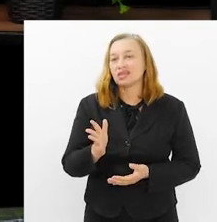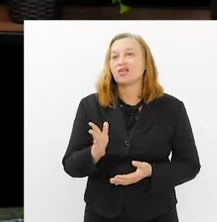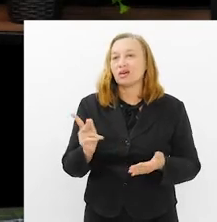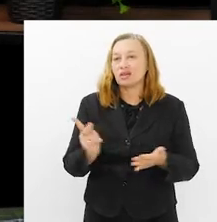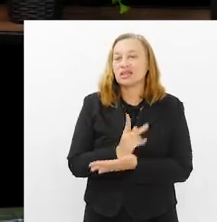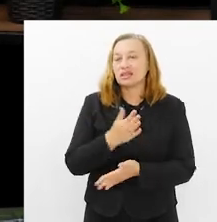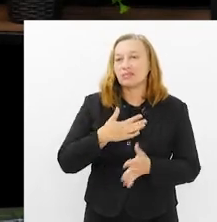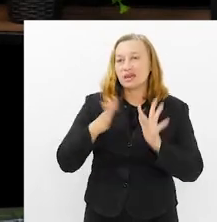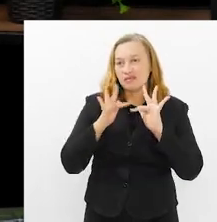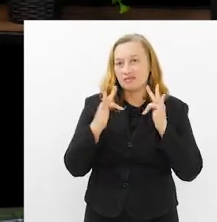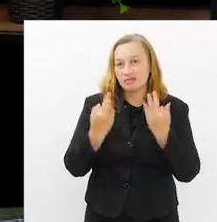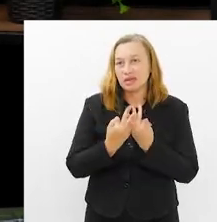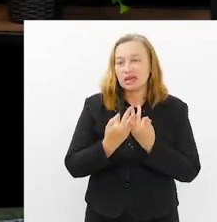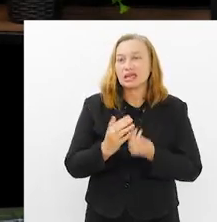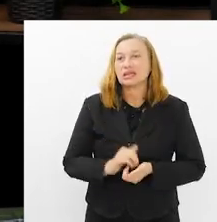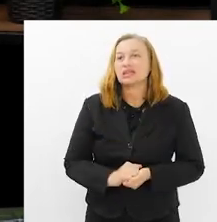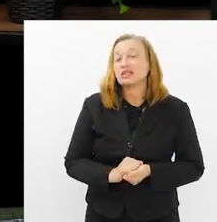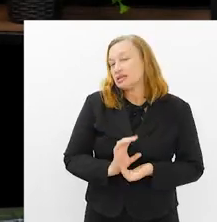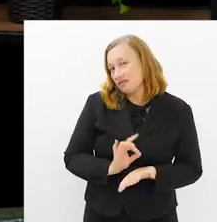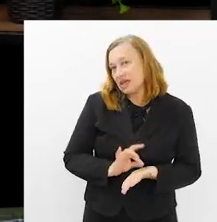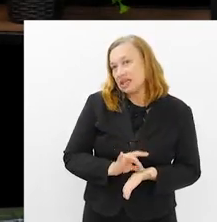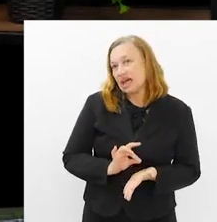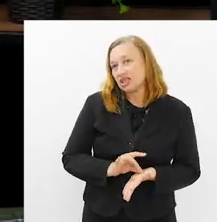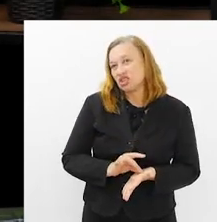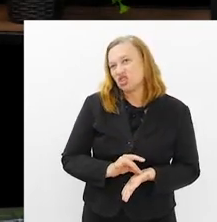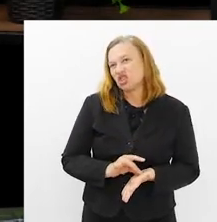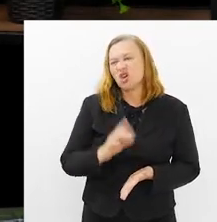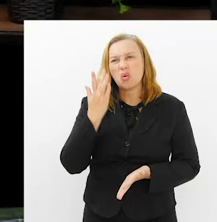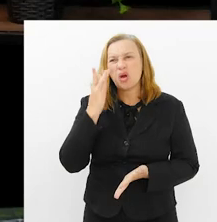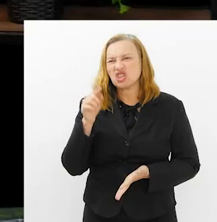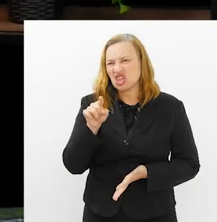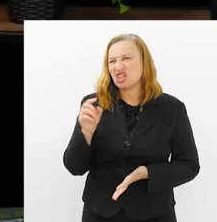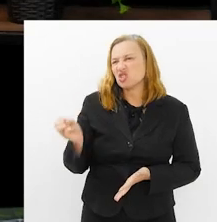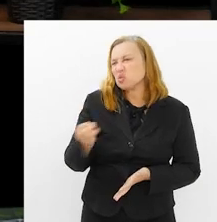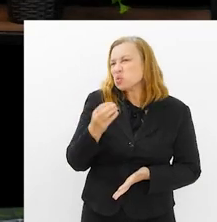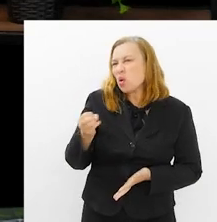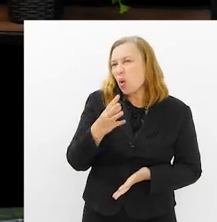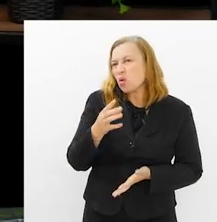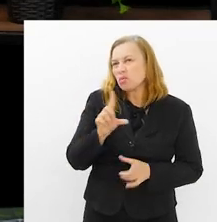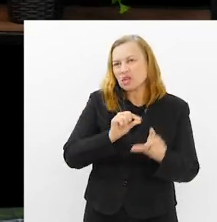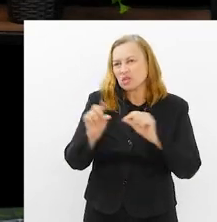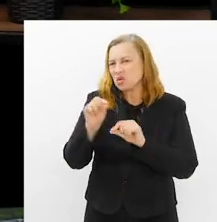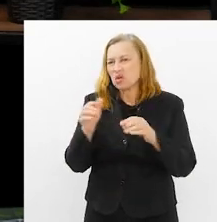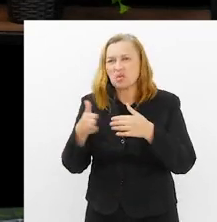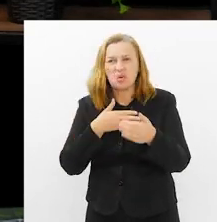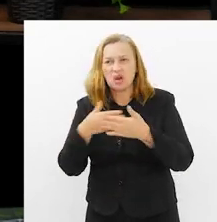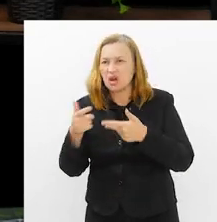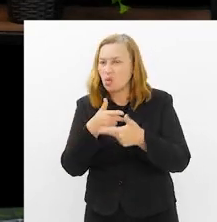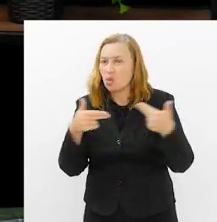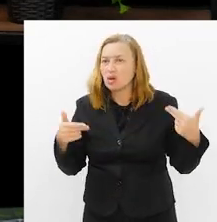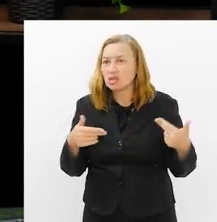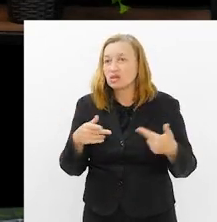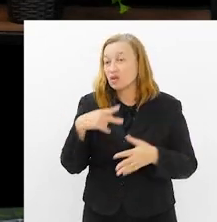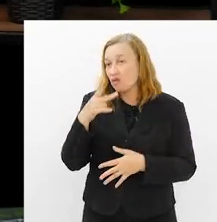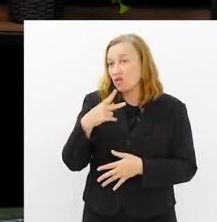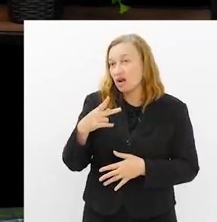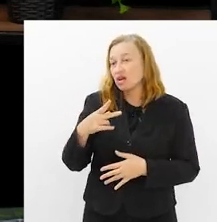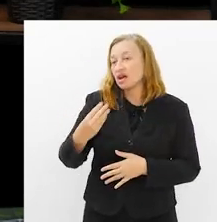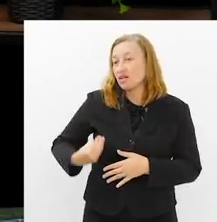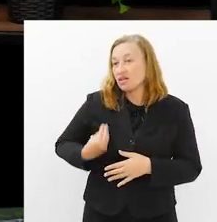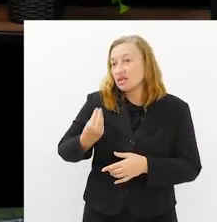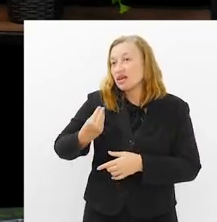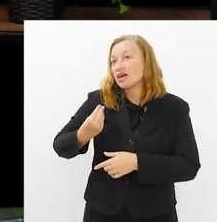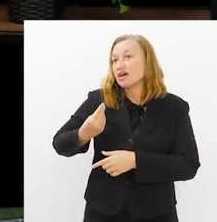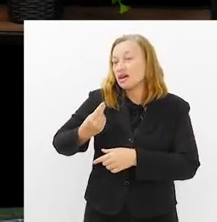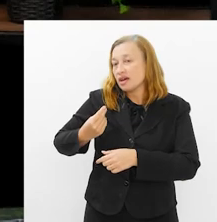já é o que acontece na minha casa. Na verdade, eu acho que eles são muito novos para decidir qualquer coisa. O que eu digo